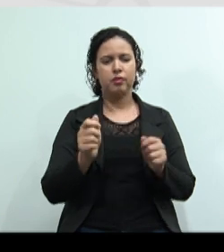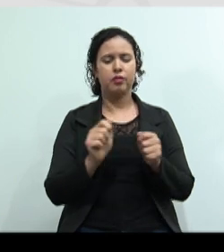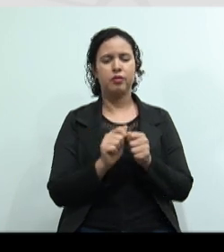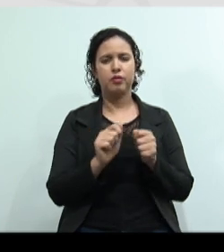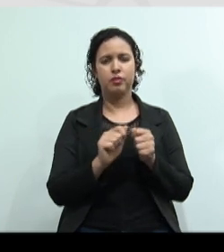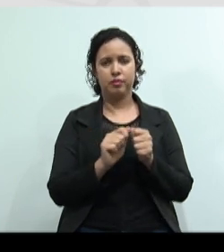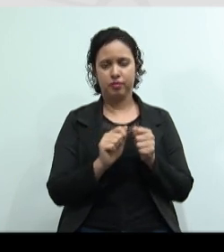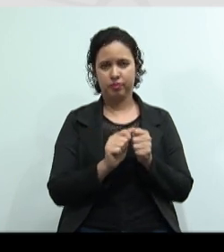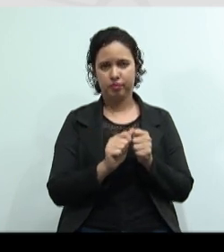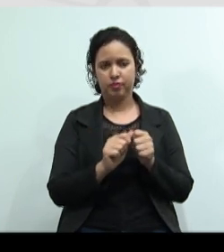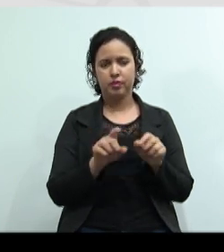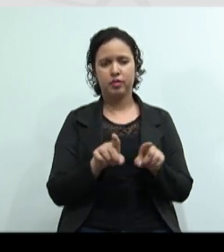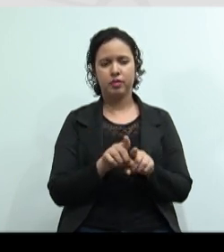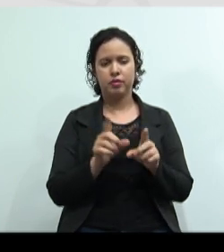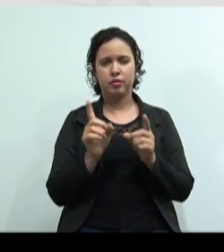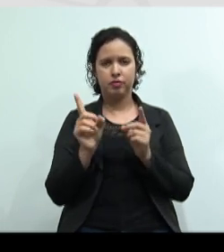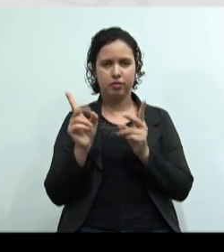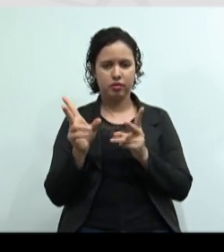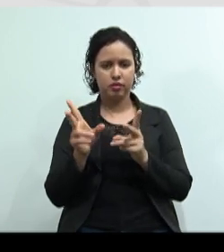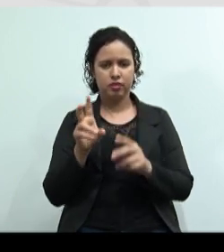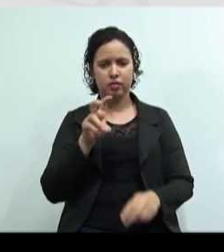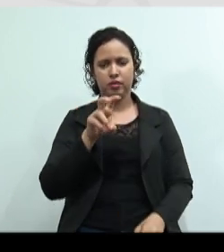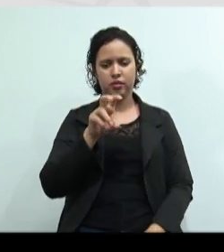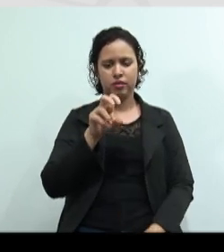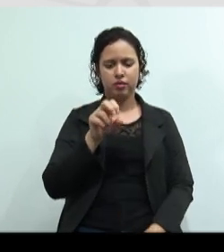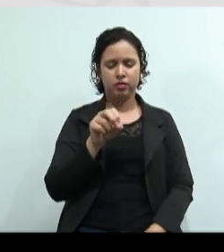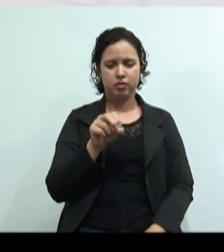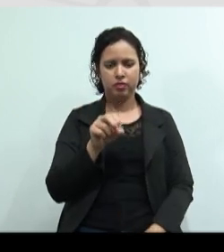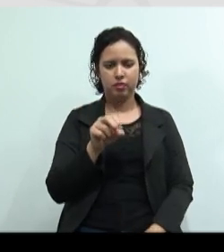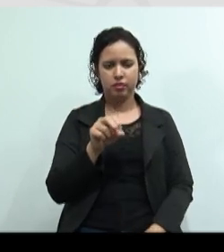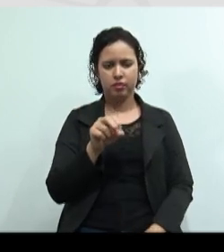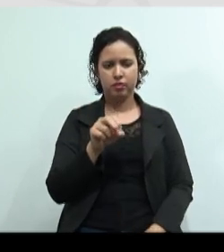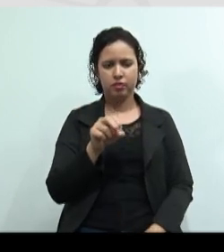e vendi 50 pudins, não foi isso, professora?